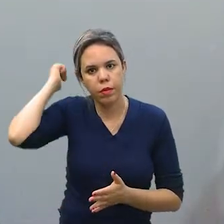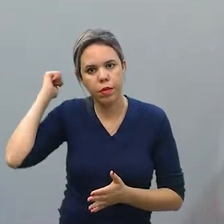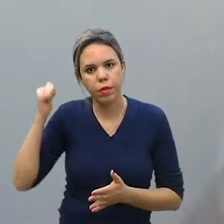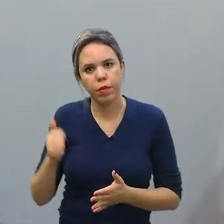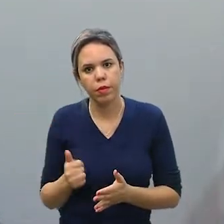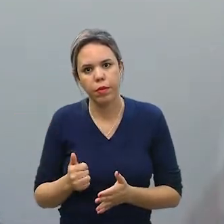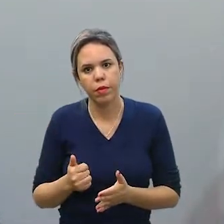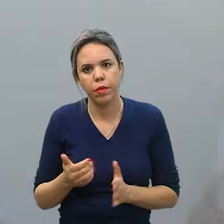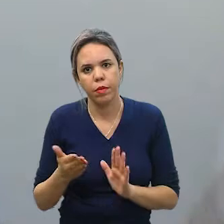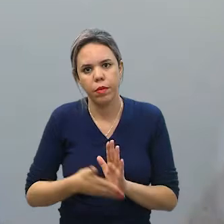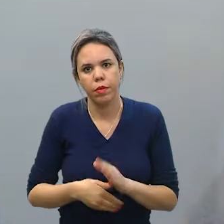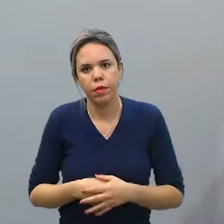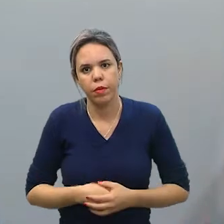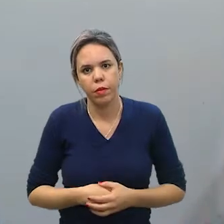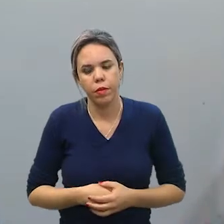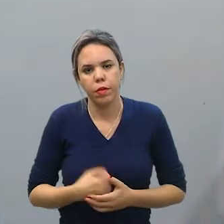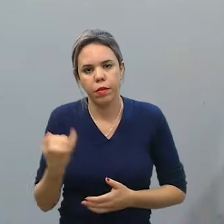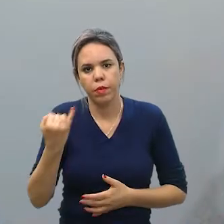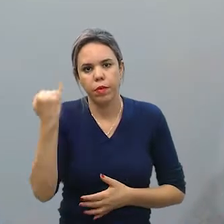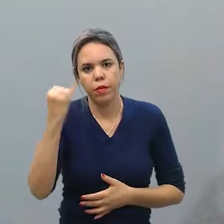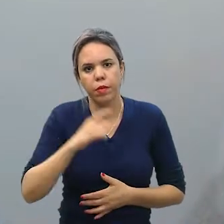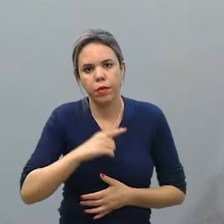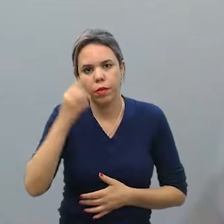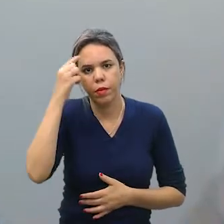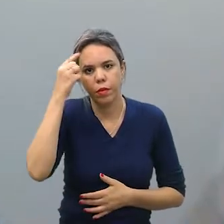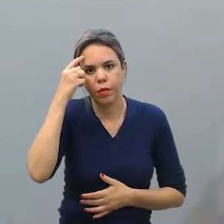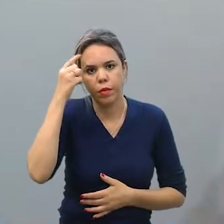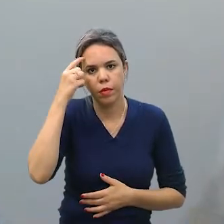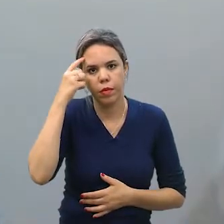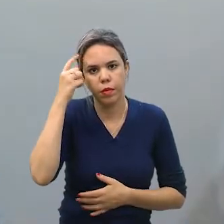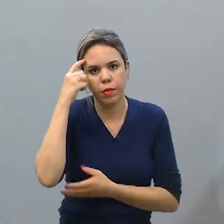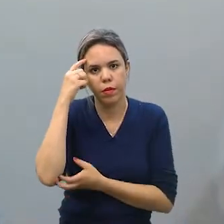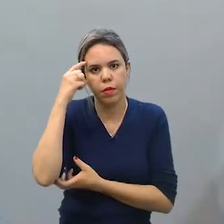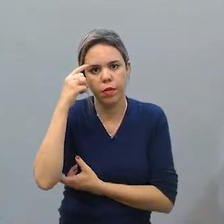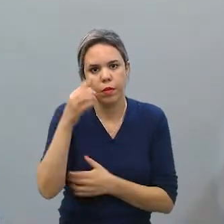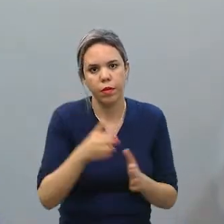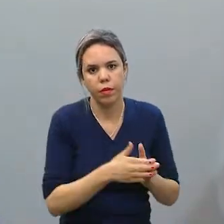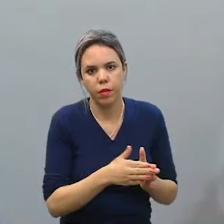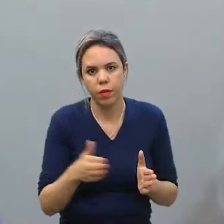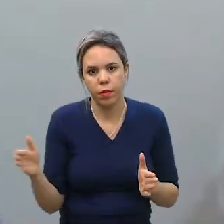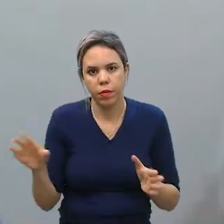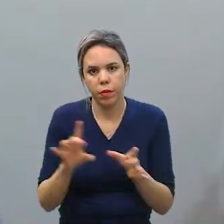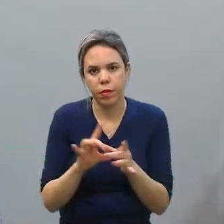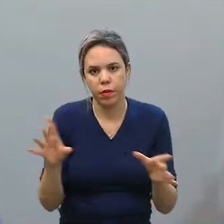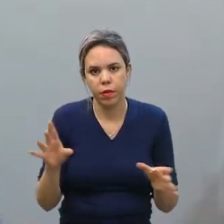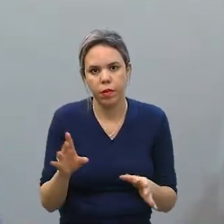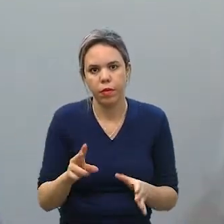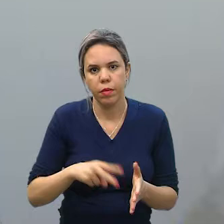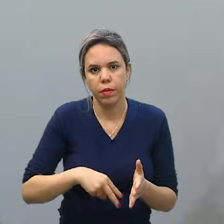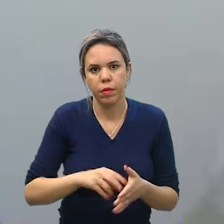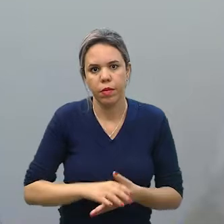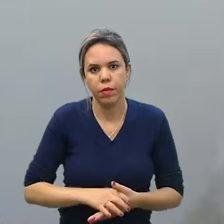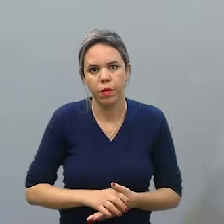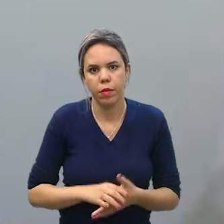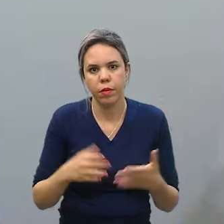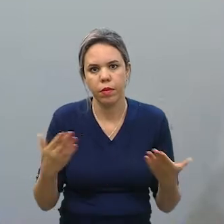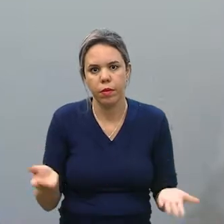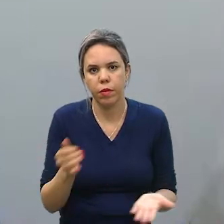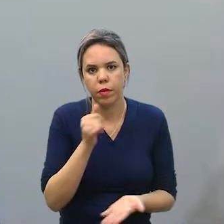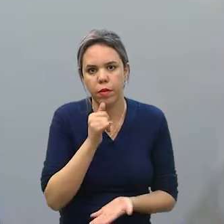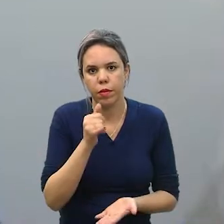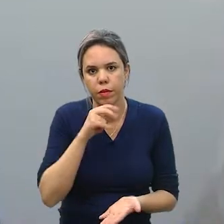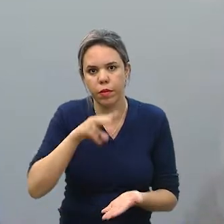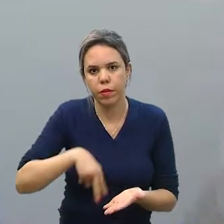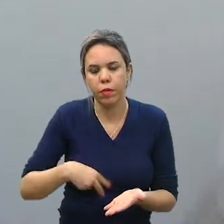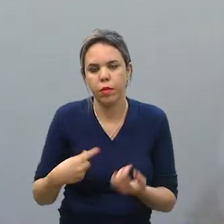que se vai prestar, é importante que eu tenha em mente o período disponível para essas obras. Então, vamos supor, vamos